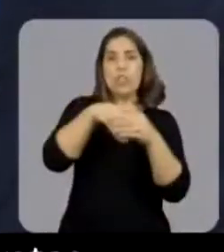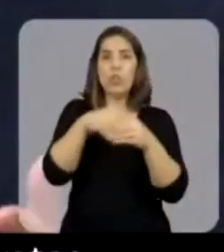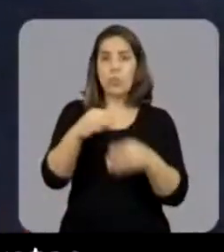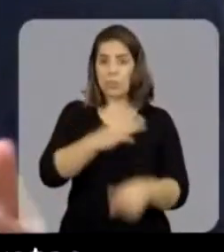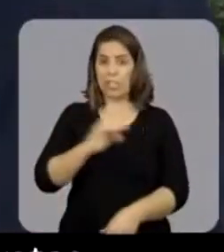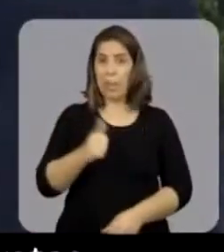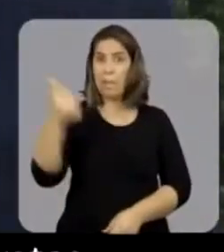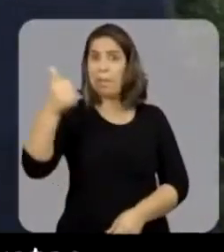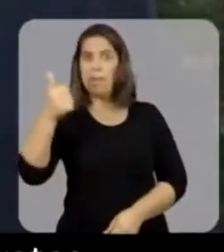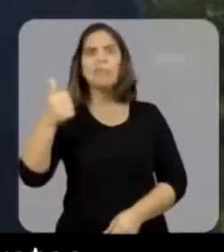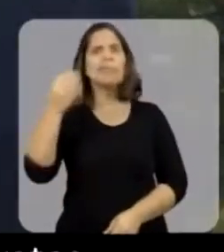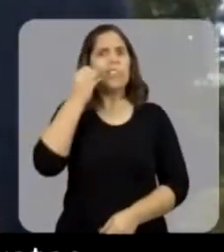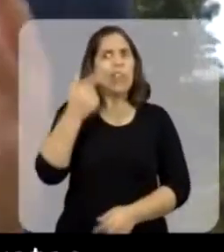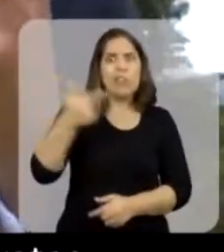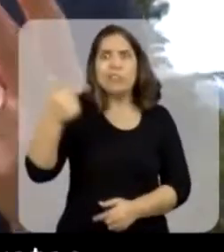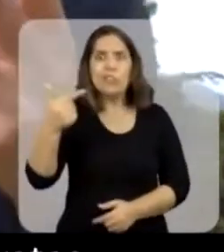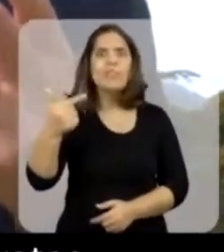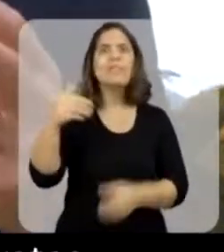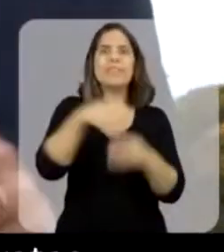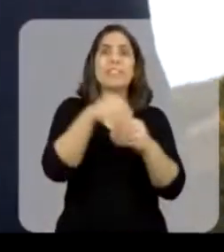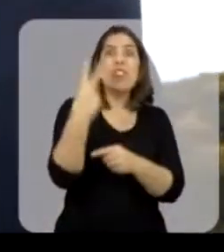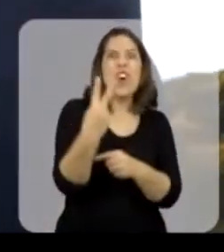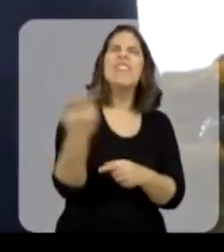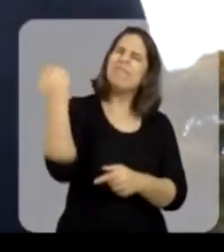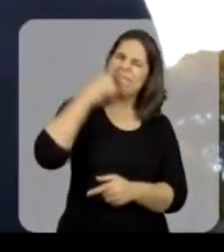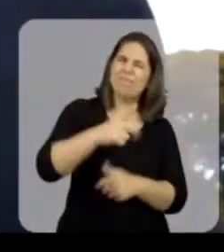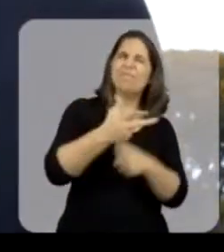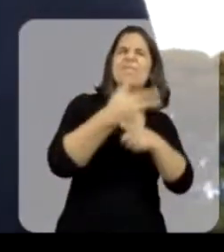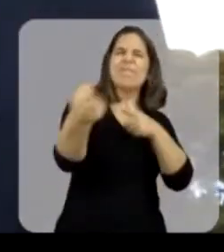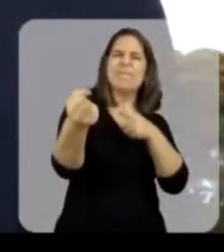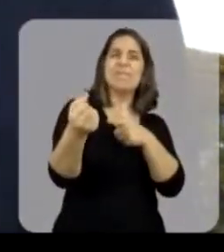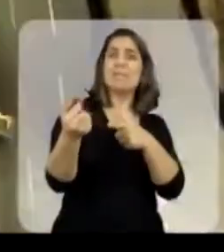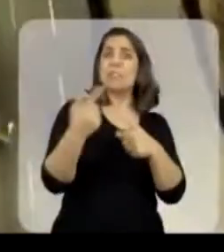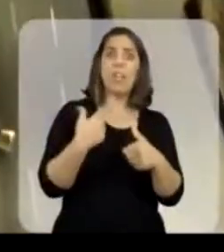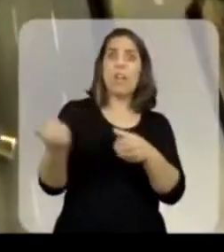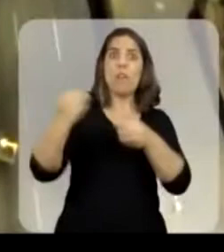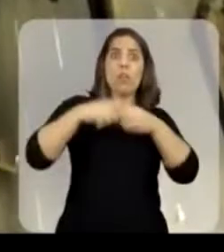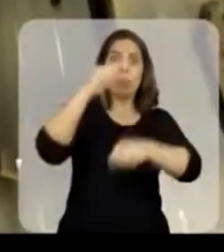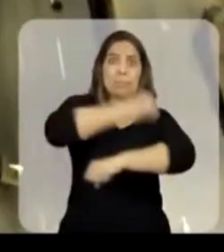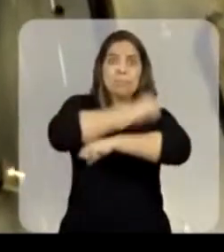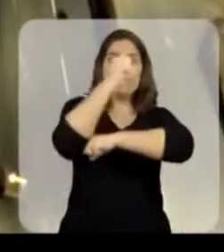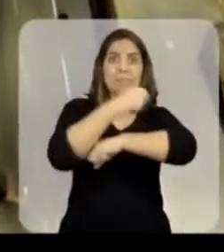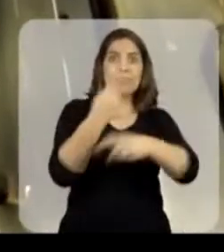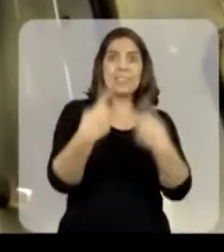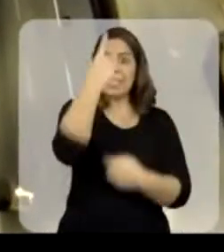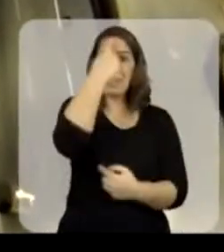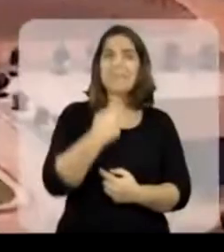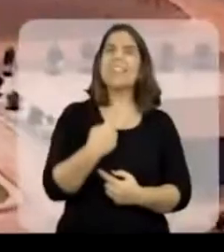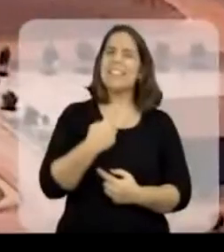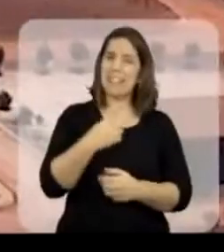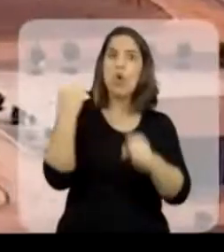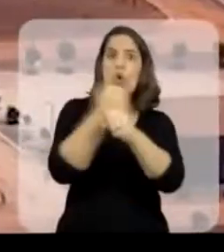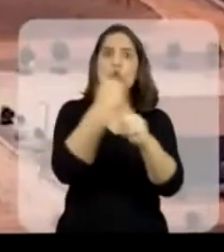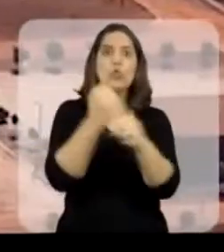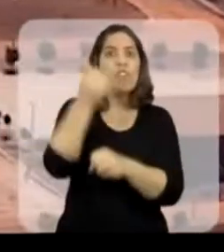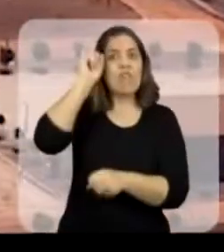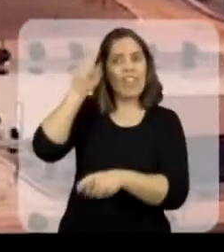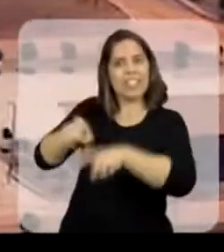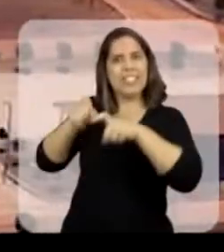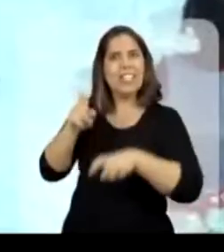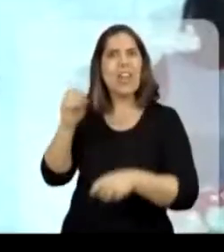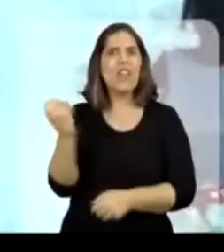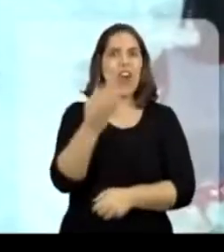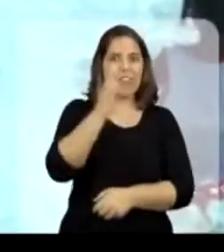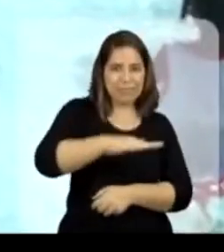Se você que votou Crivella no primeiro turno conseguir mais 2 votos, eleição tá ganha. E aí, não vai voltar o pedágio da linha amarela. A gente vai construir